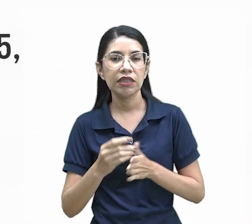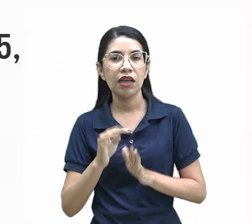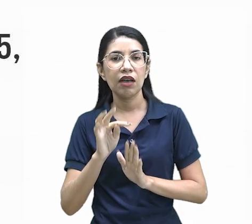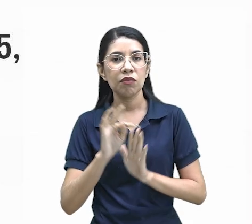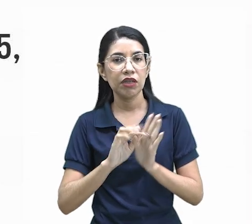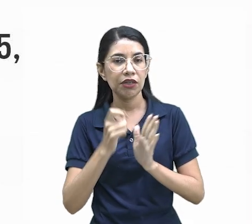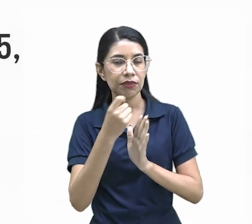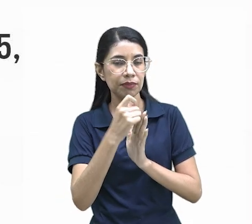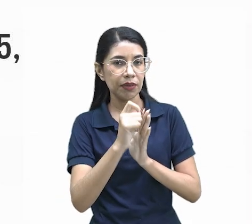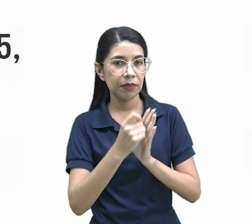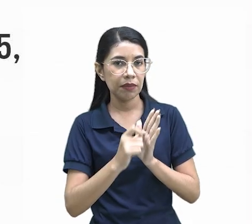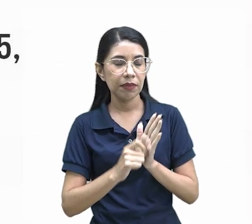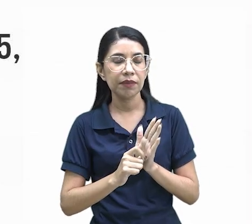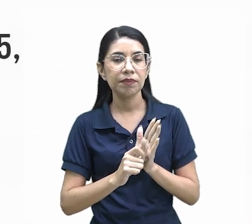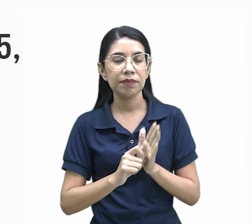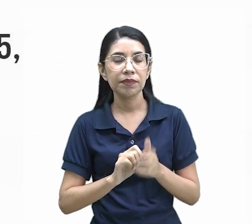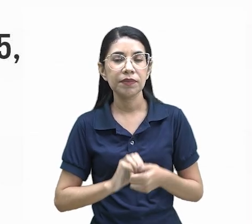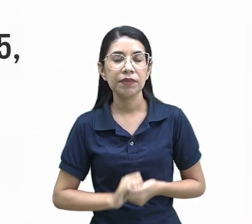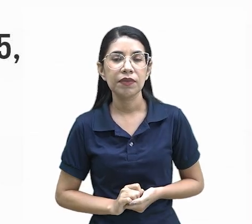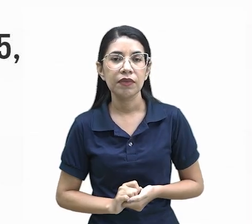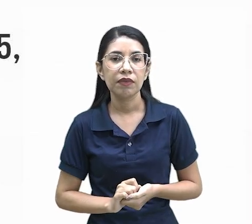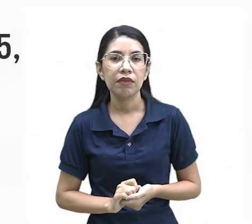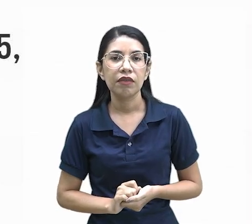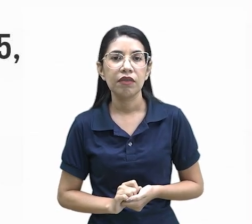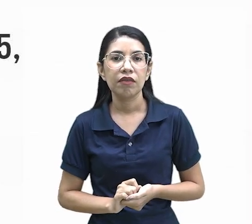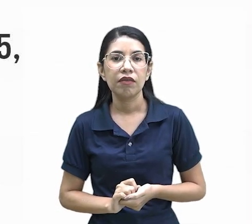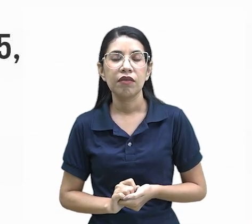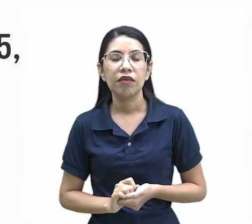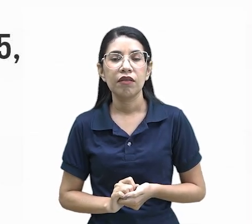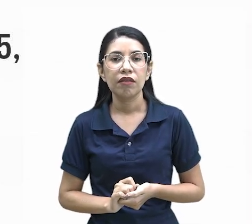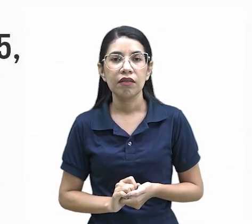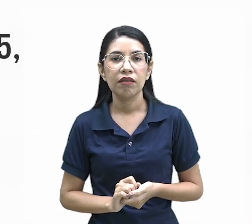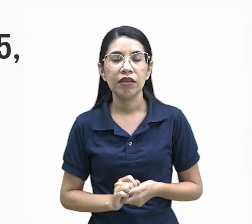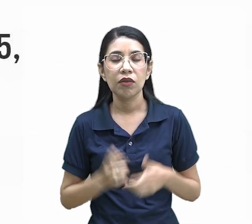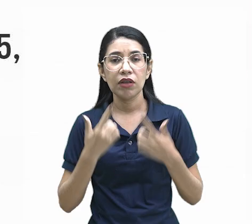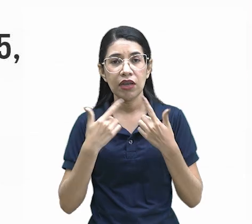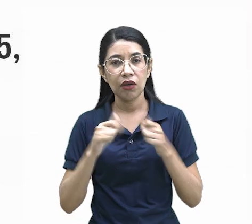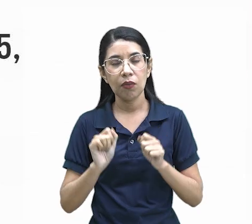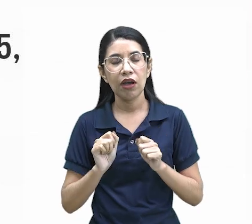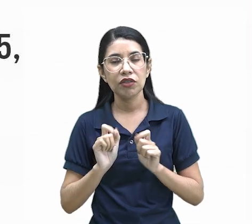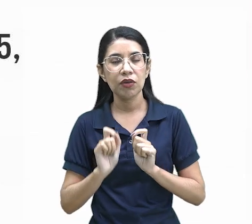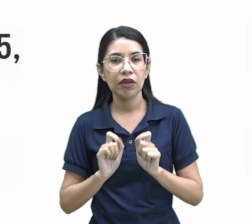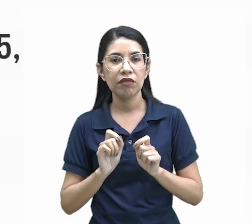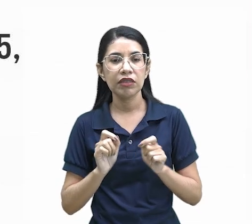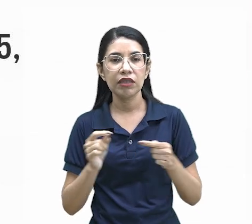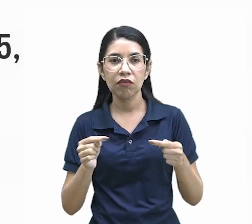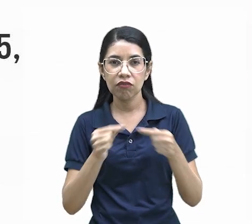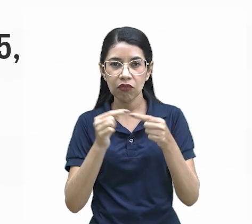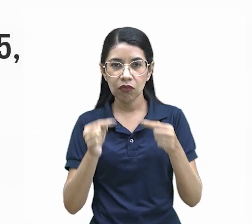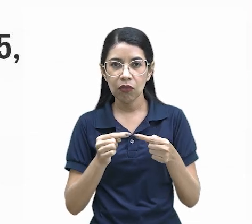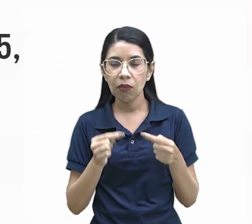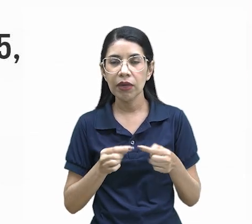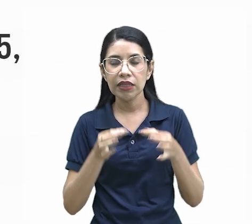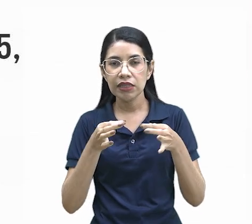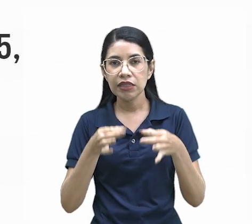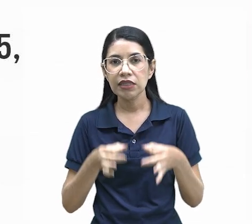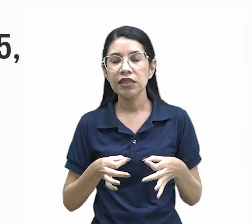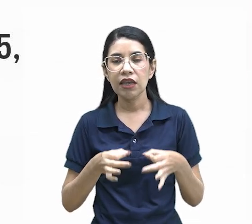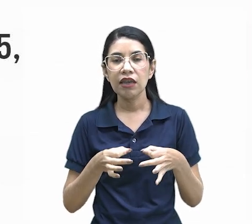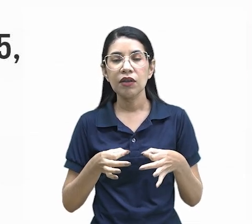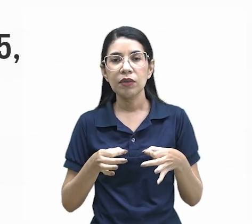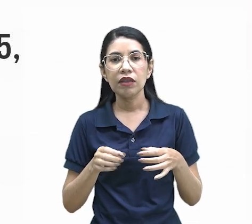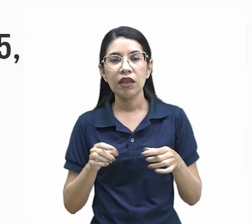né? Fazer com que o seu texto, como a gente diz aqui na nossa linguagem, né, popular, fique amarrado, né? Fique